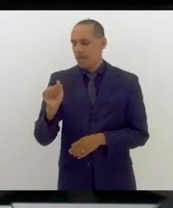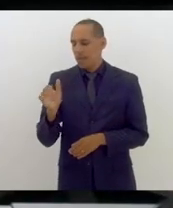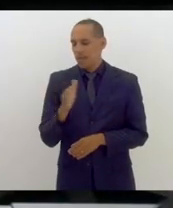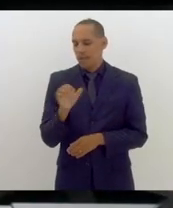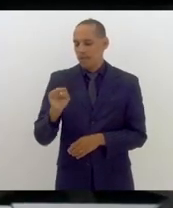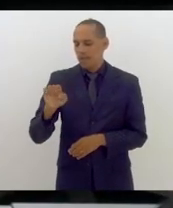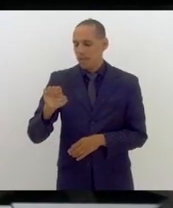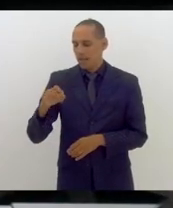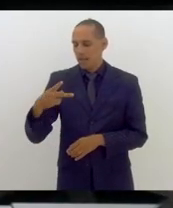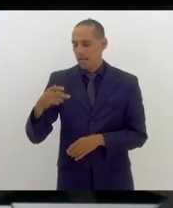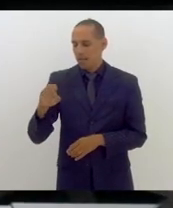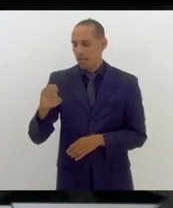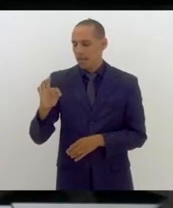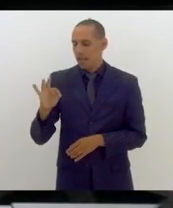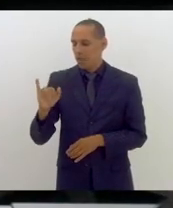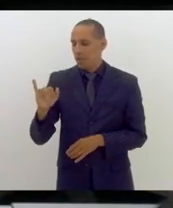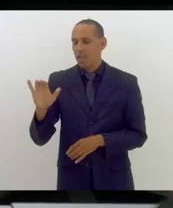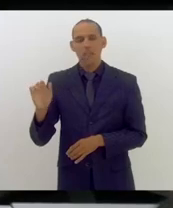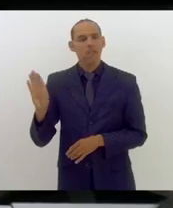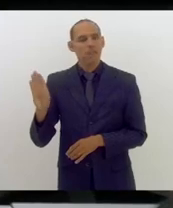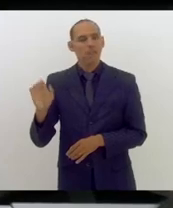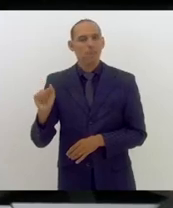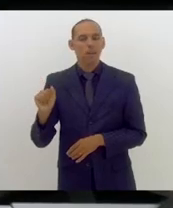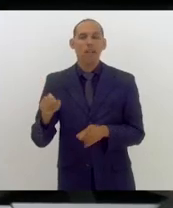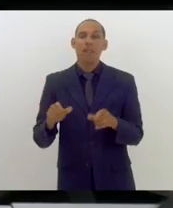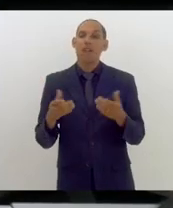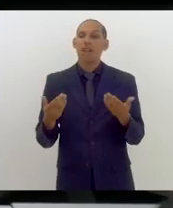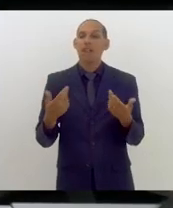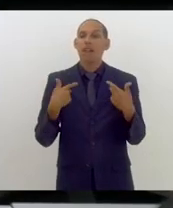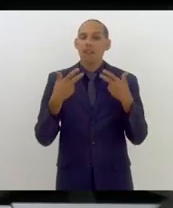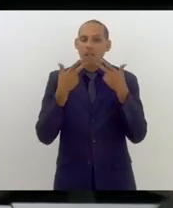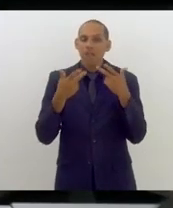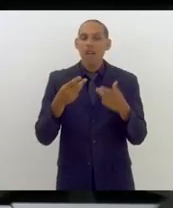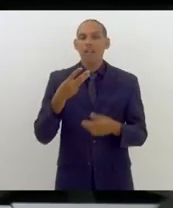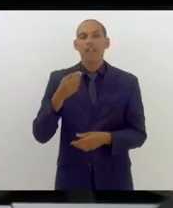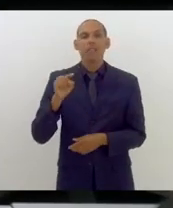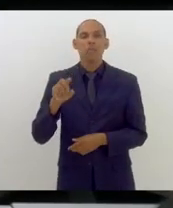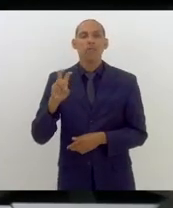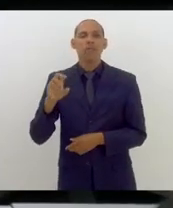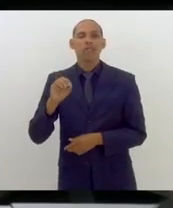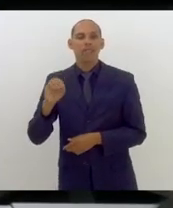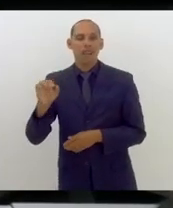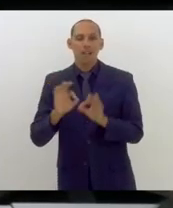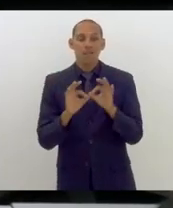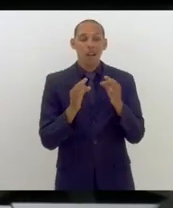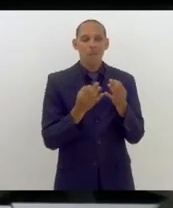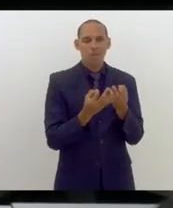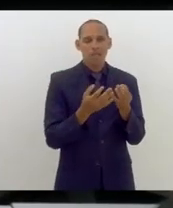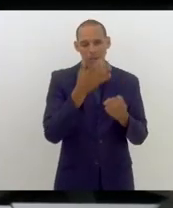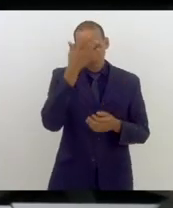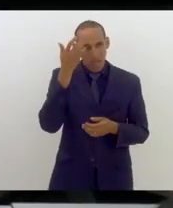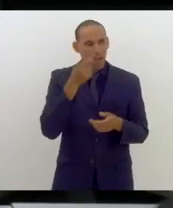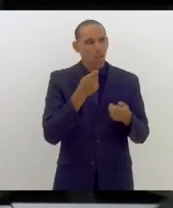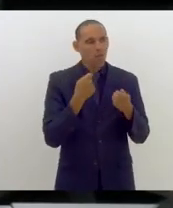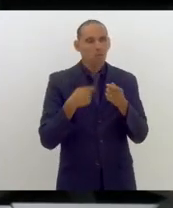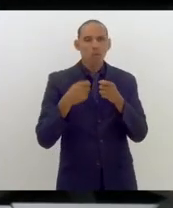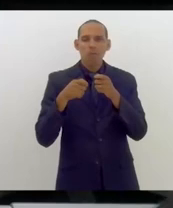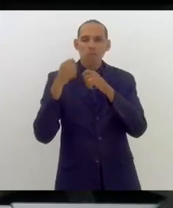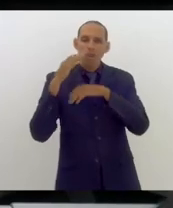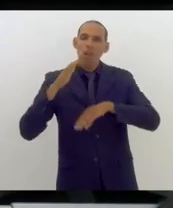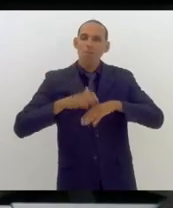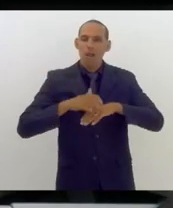Pesca eu quero trazer aqui a menção de mais de 3.500 famílias de pescadores artesanais